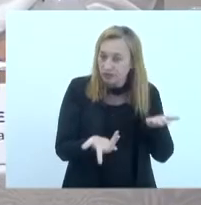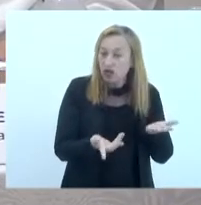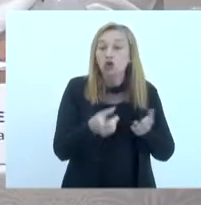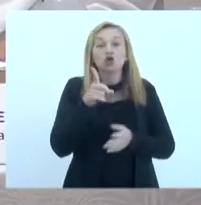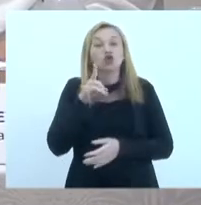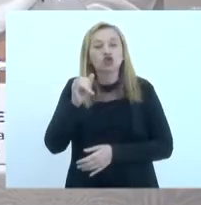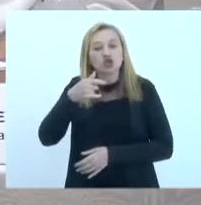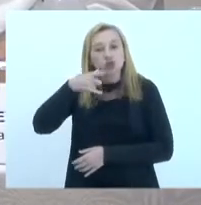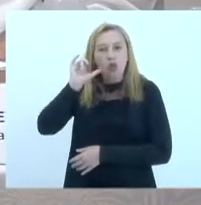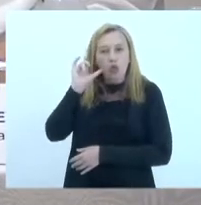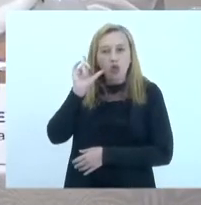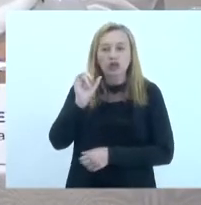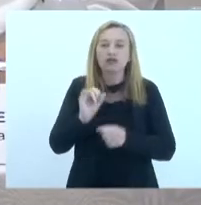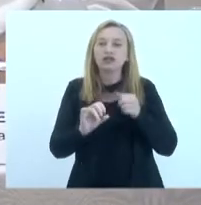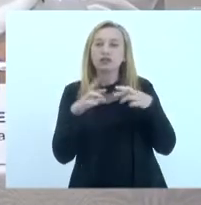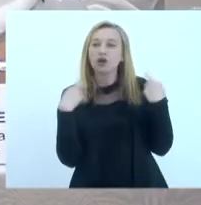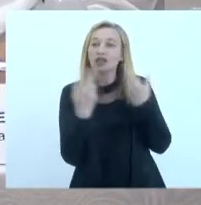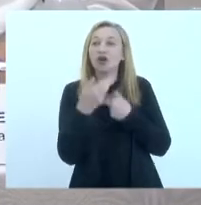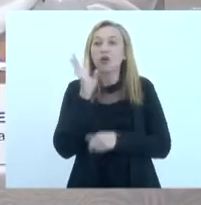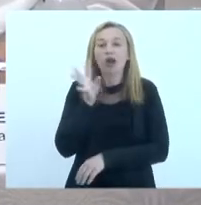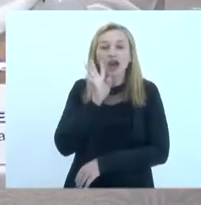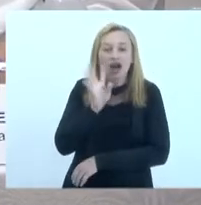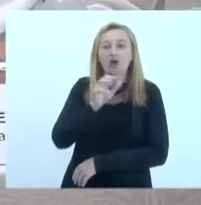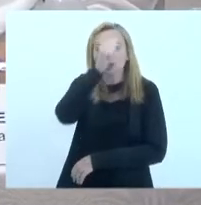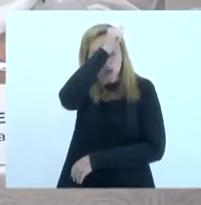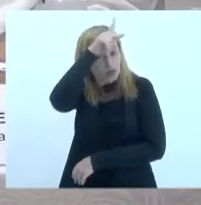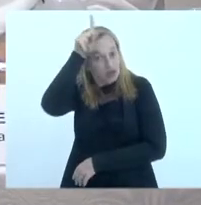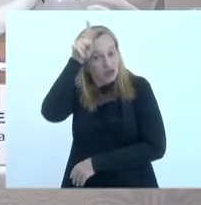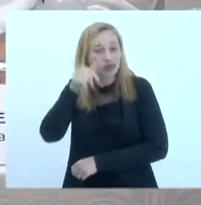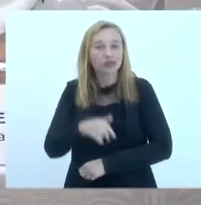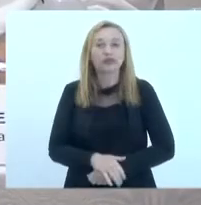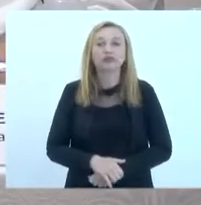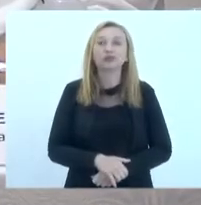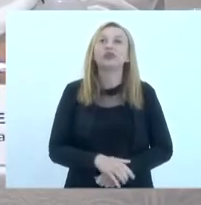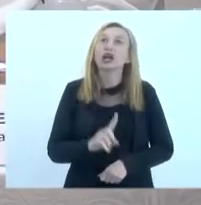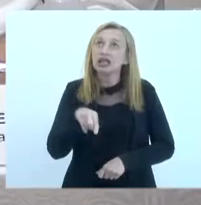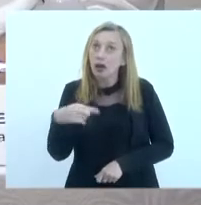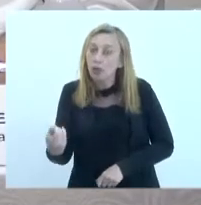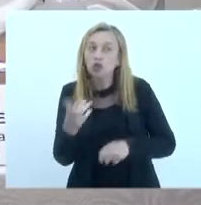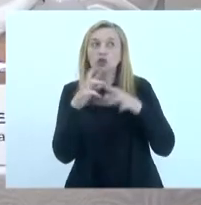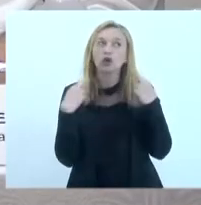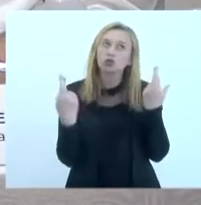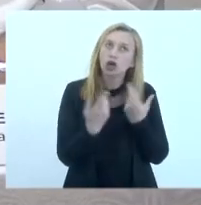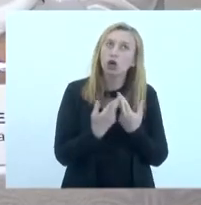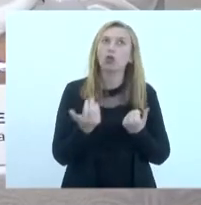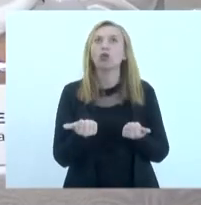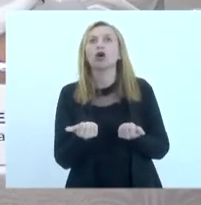de ontem, fizemos uma reunião bacana com os prefeitos, fizemos depois uma reunião